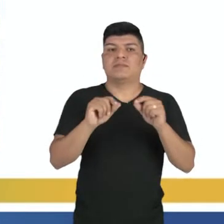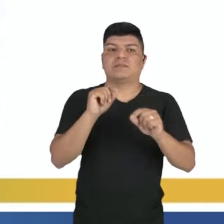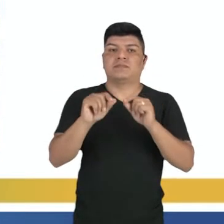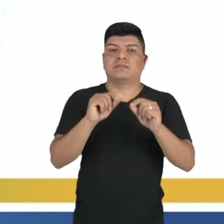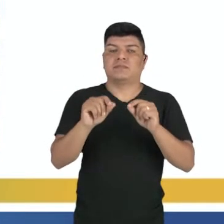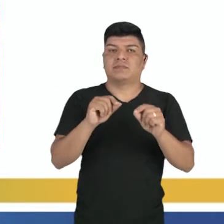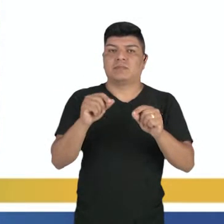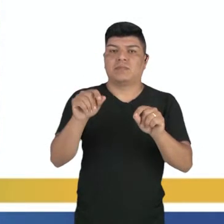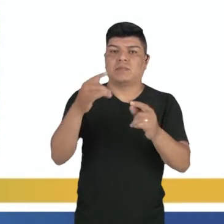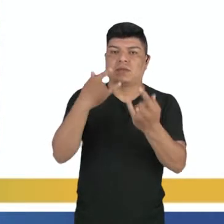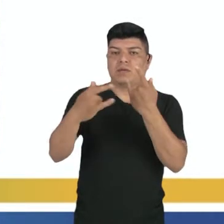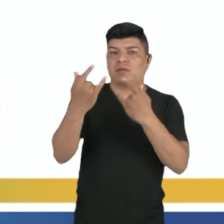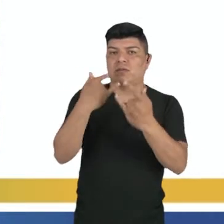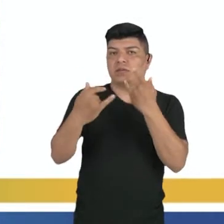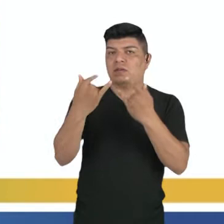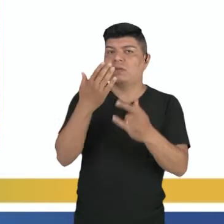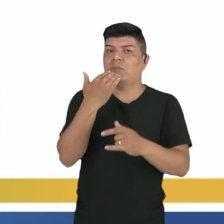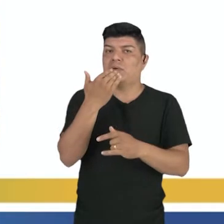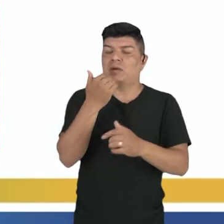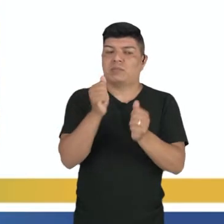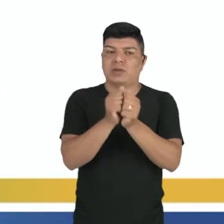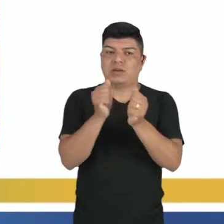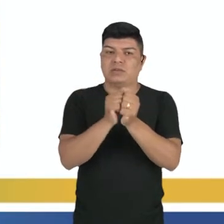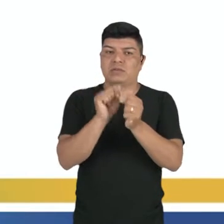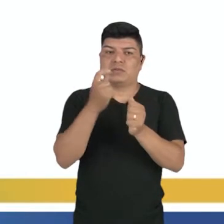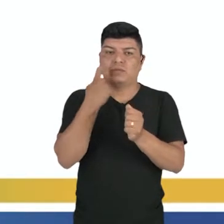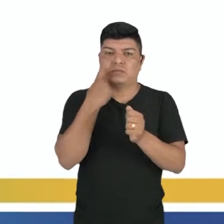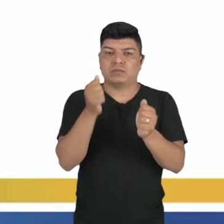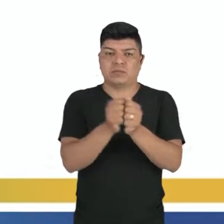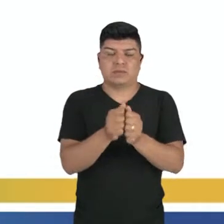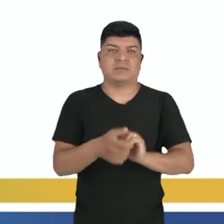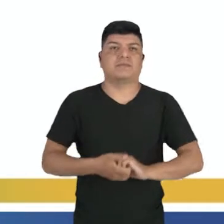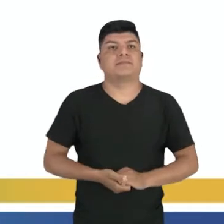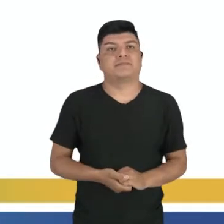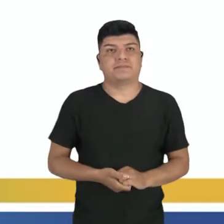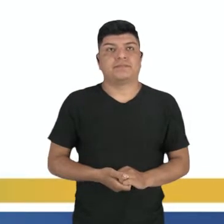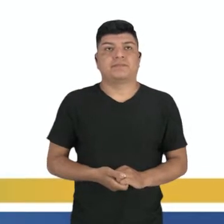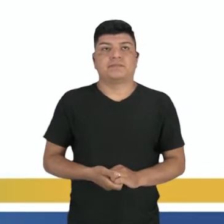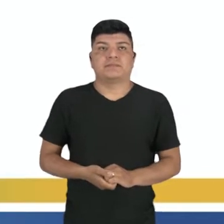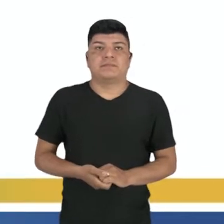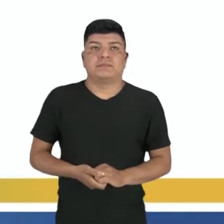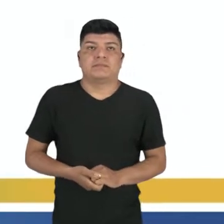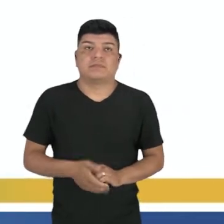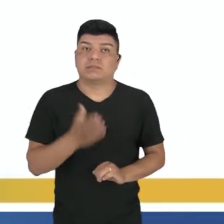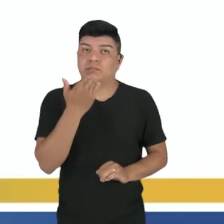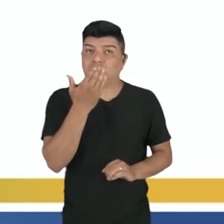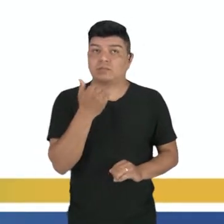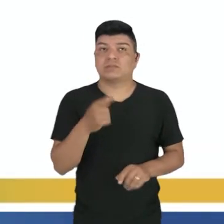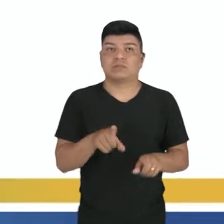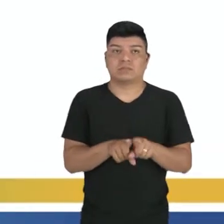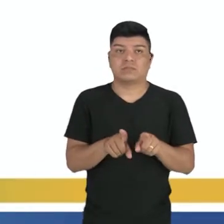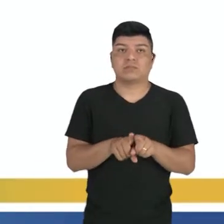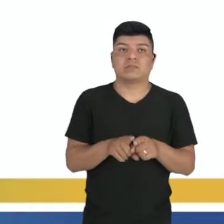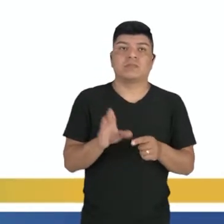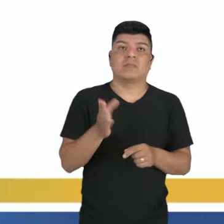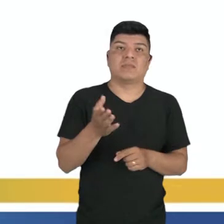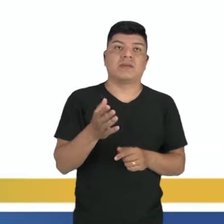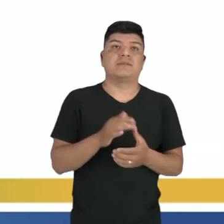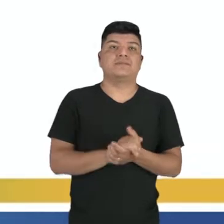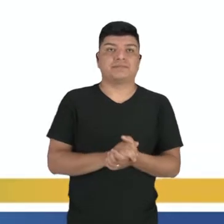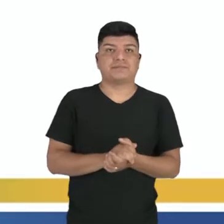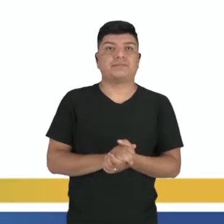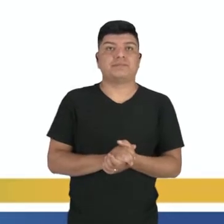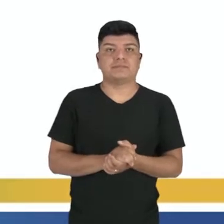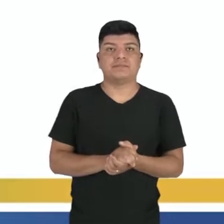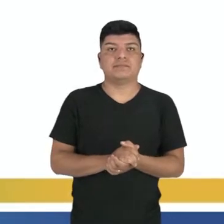acabam atraindo para elas, para se alimentar juntamente com elas também. E aí, quanto à alimentação, já que eu estou falando sobre isso, que